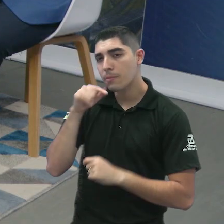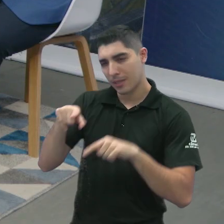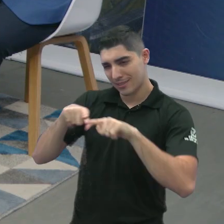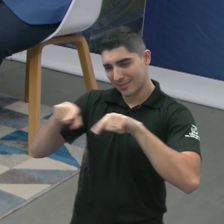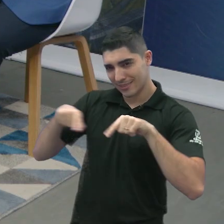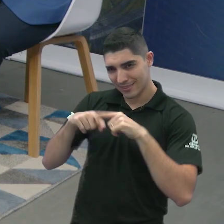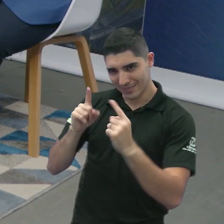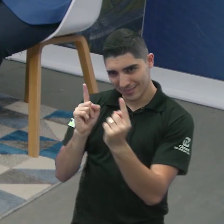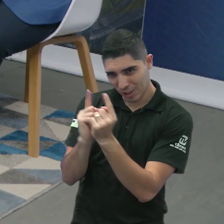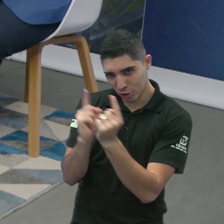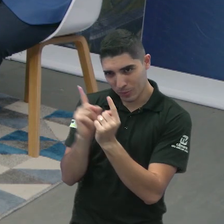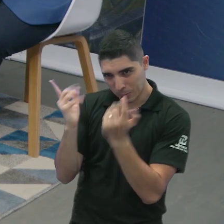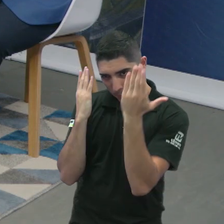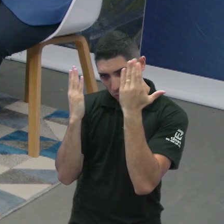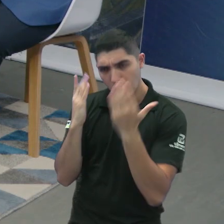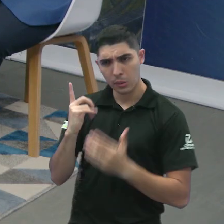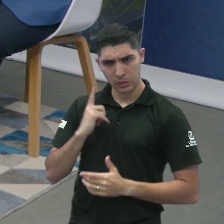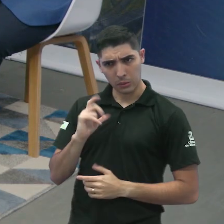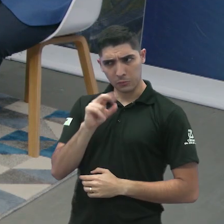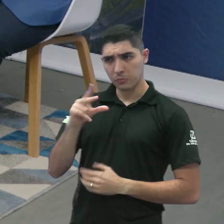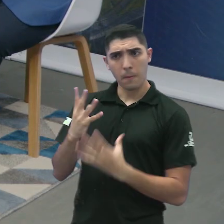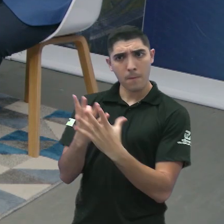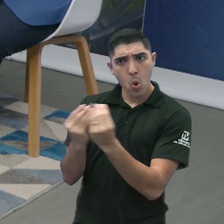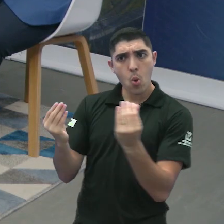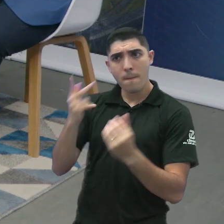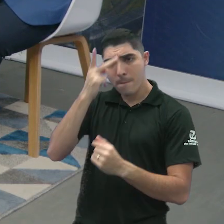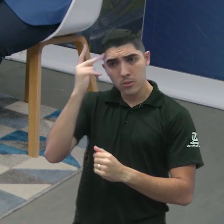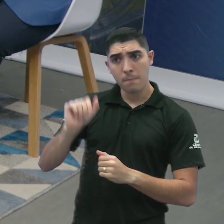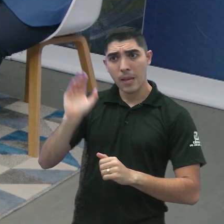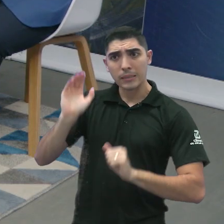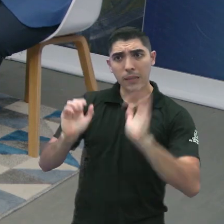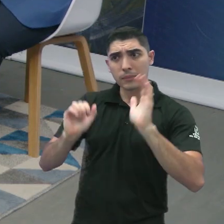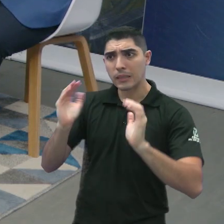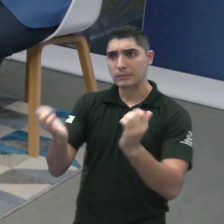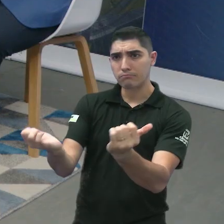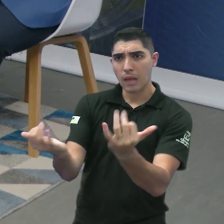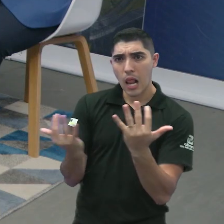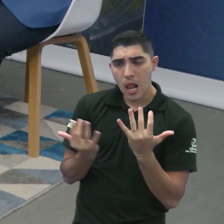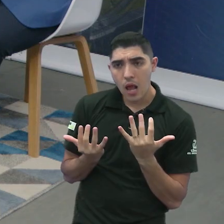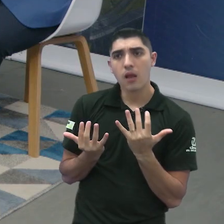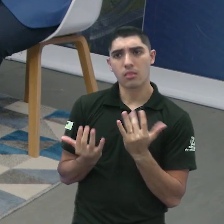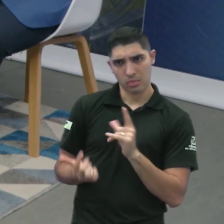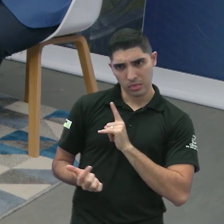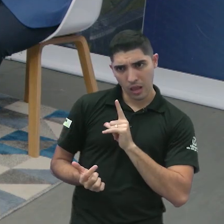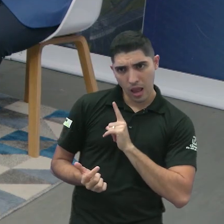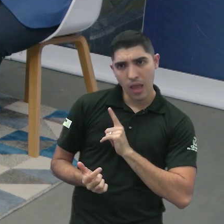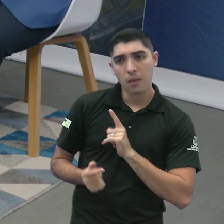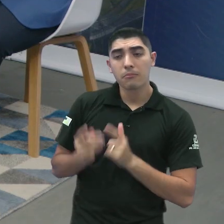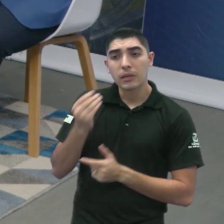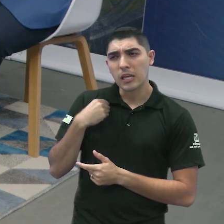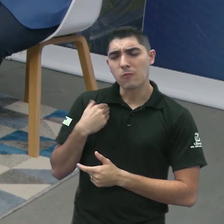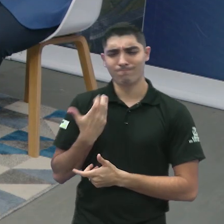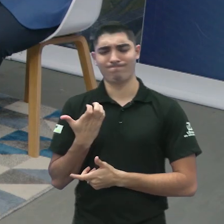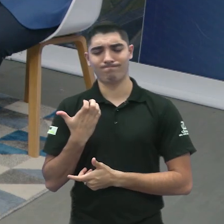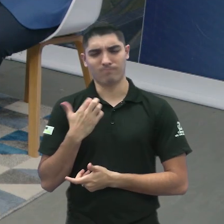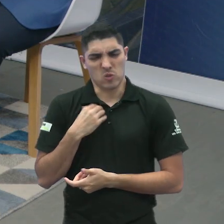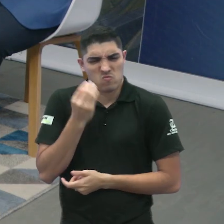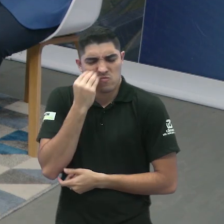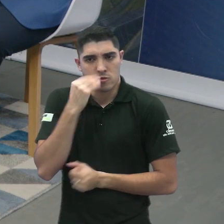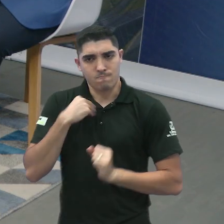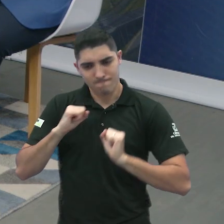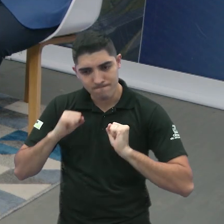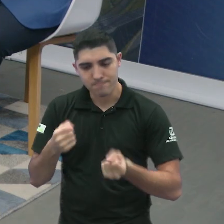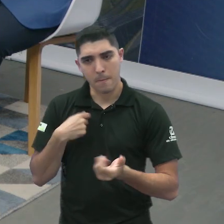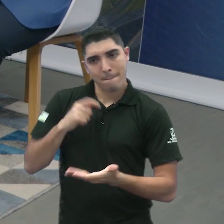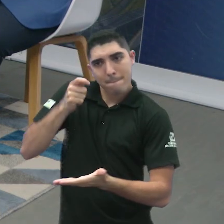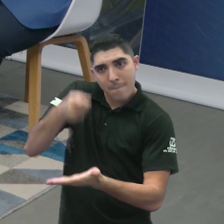consultório, tem aumentado, as pessoas têm se esforçado um pouquinho mais para pagar, né, uma consulta,